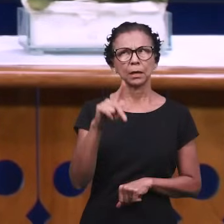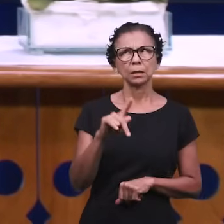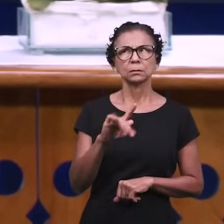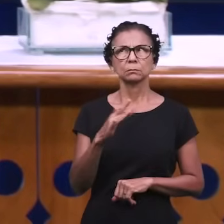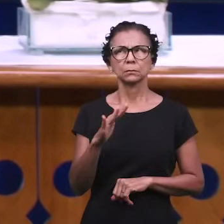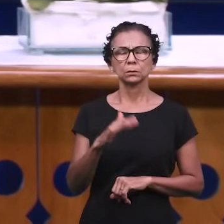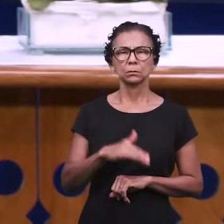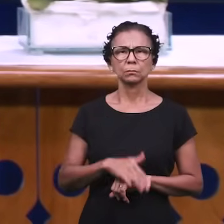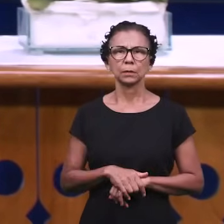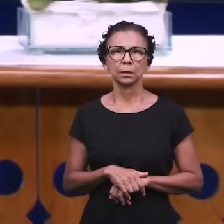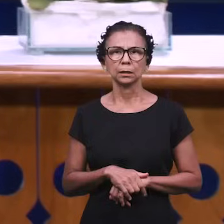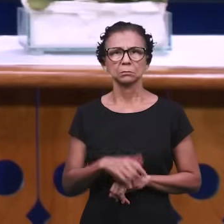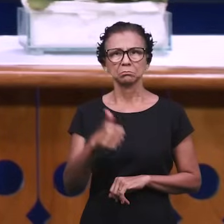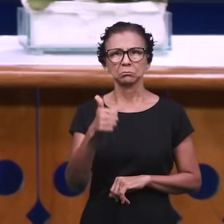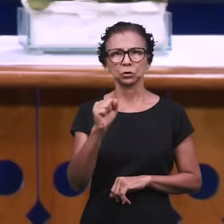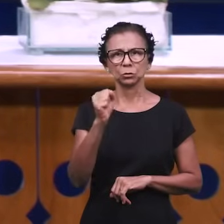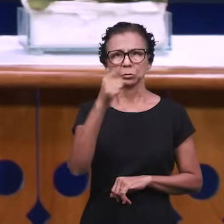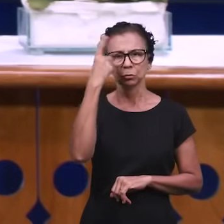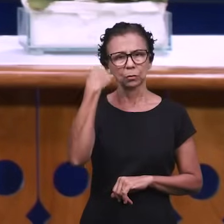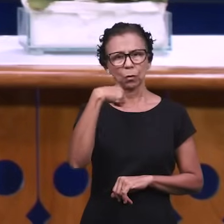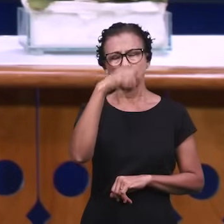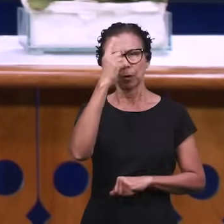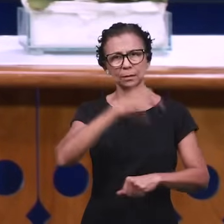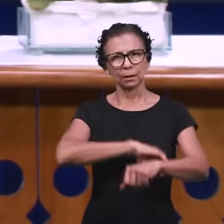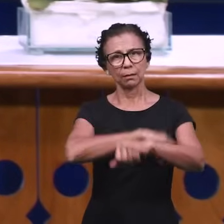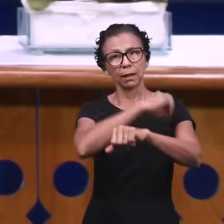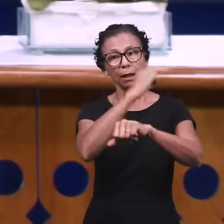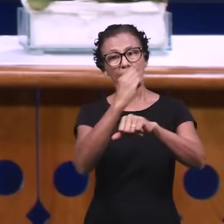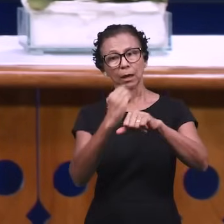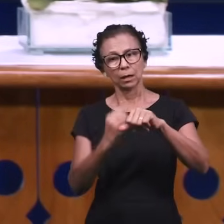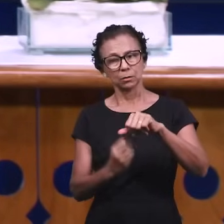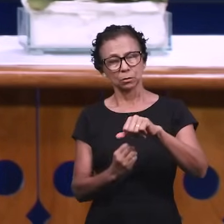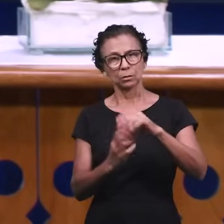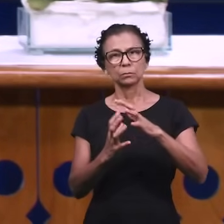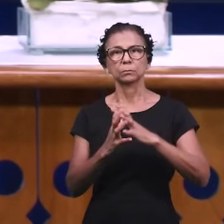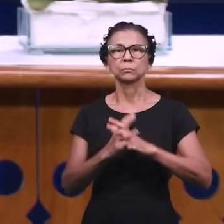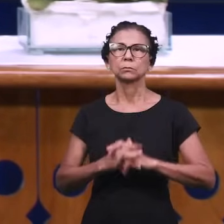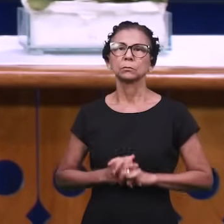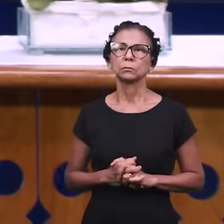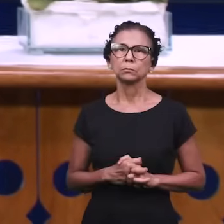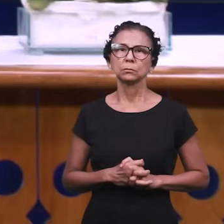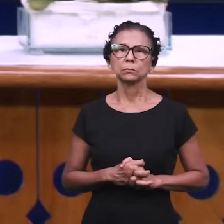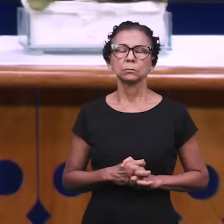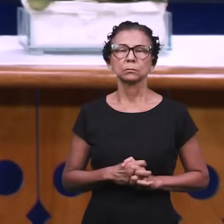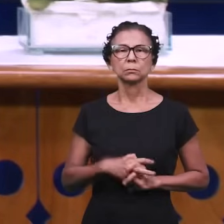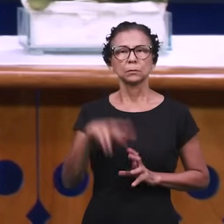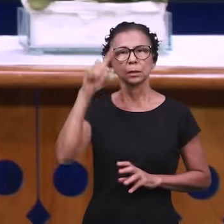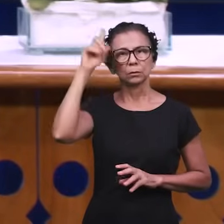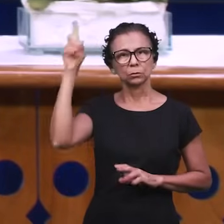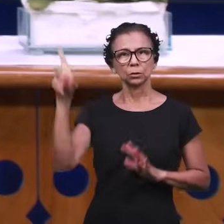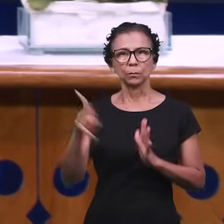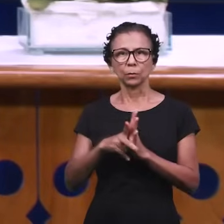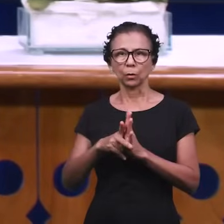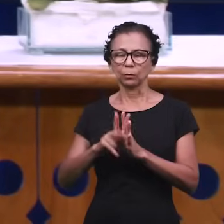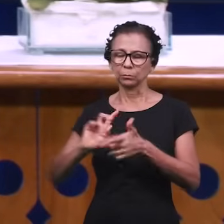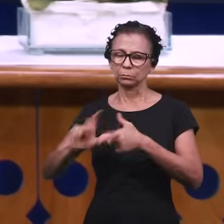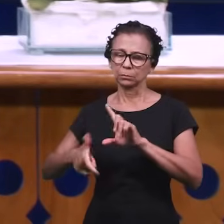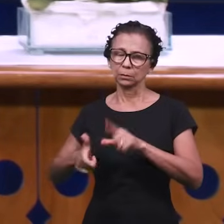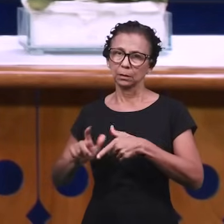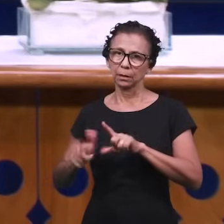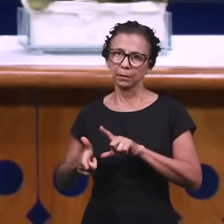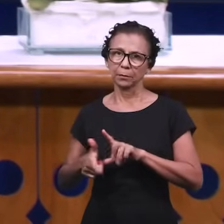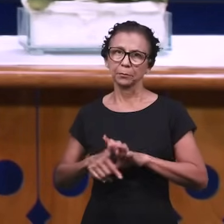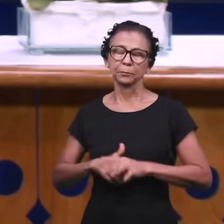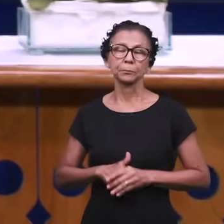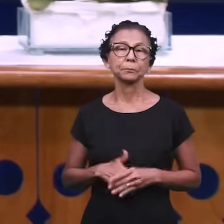ao anoitecer, aproximadamente 18 horas. Começa o dia bíblico. O dia em Israel